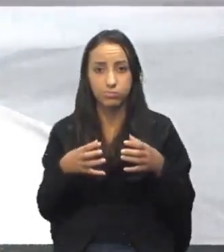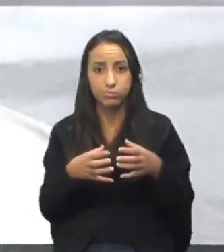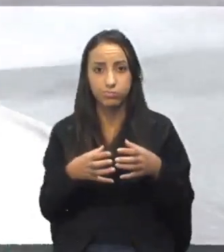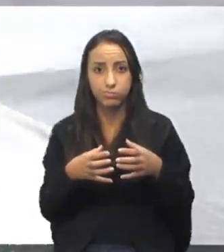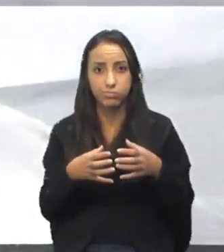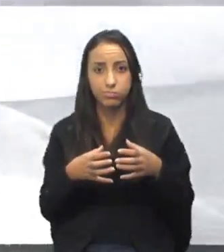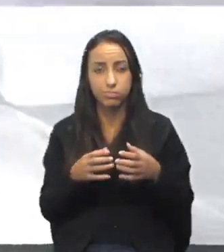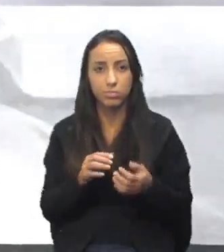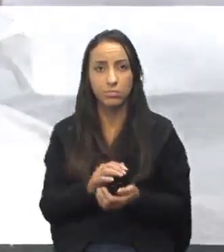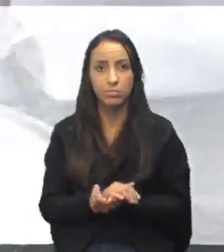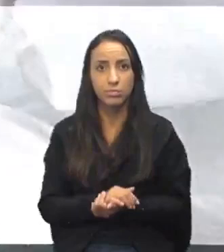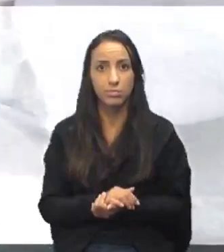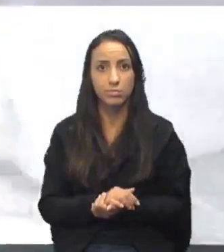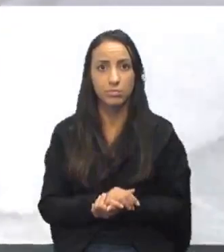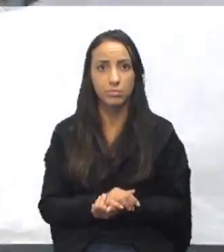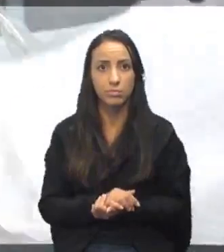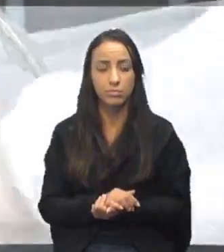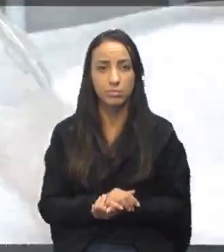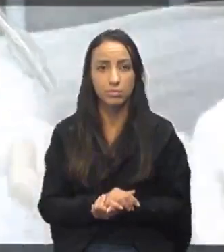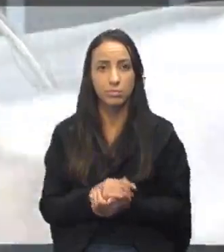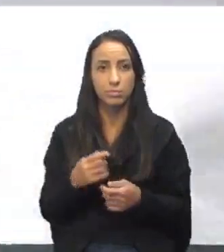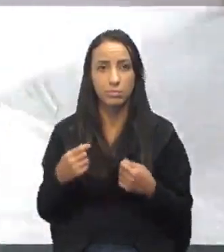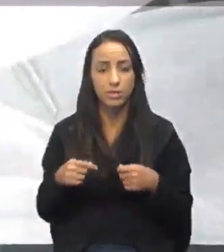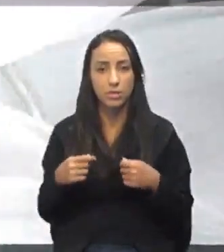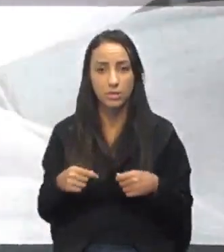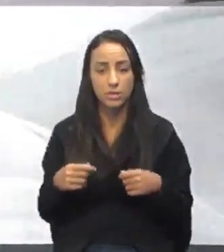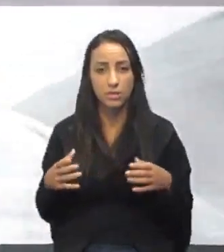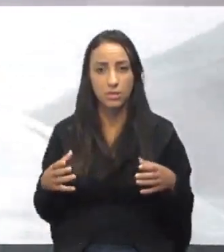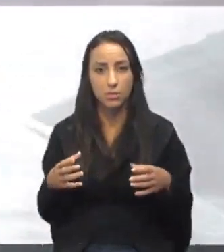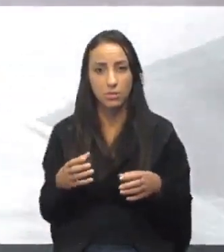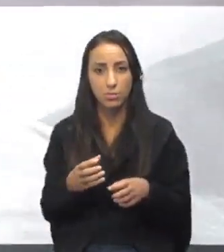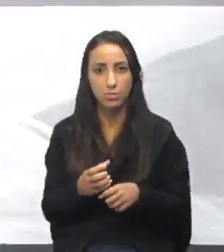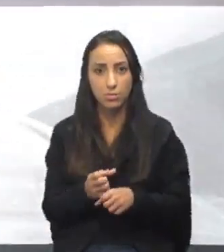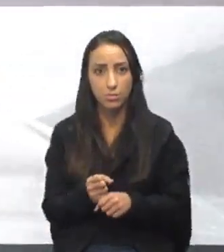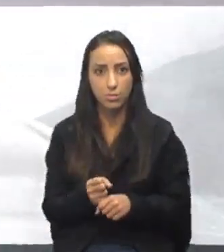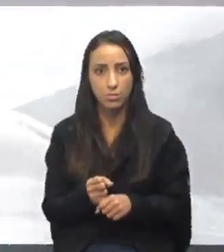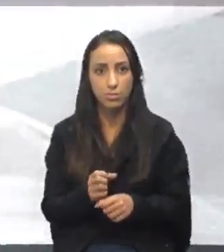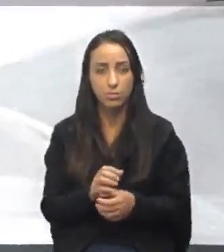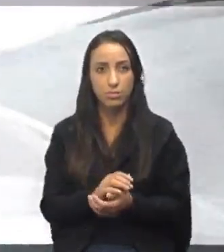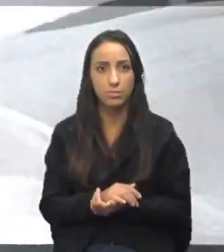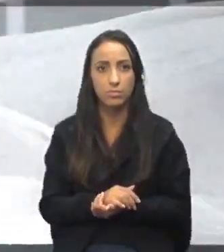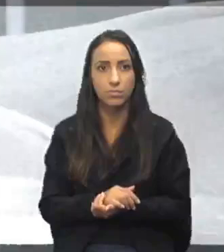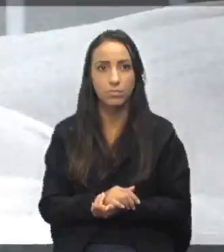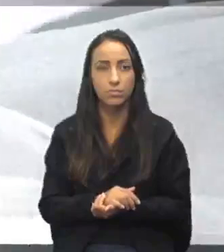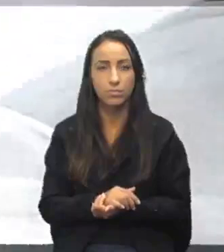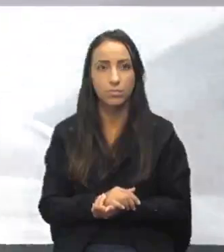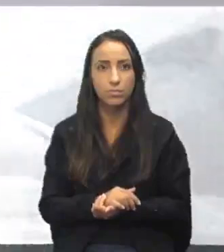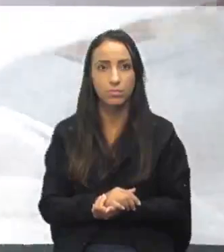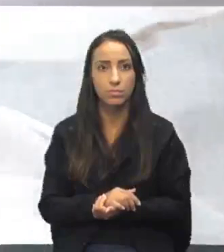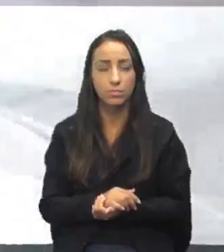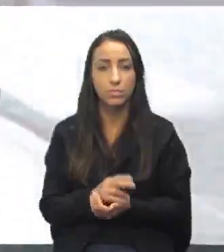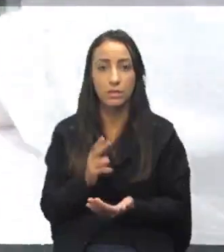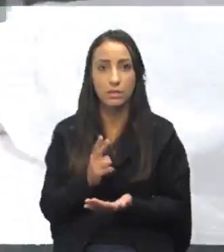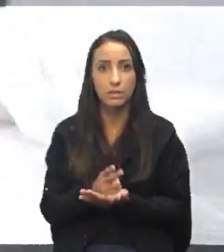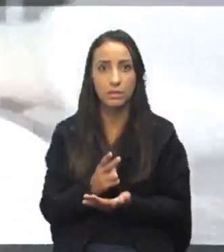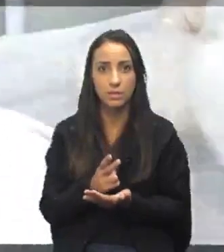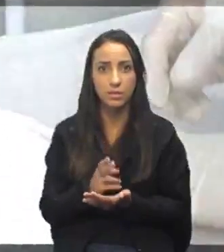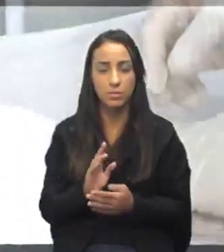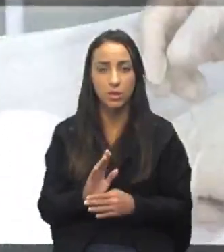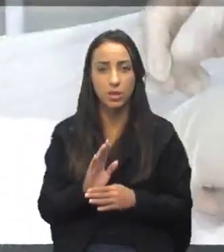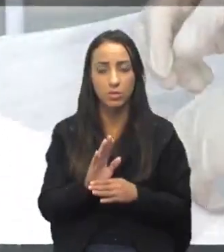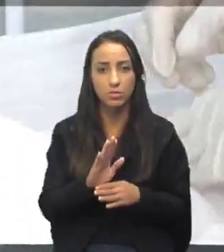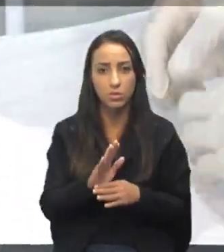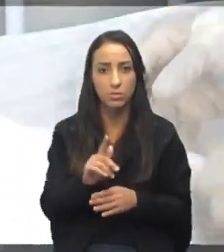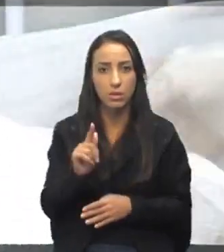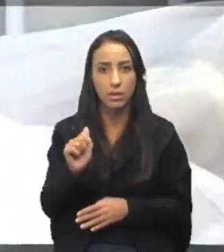na sua extremidade e, portanto, ele precisa ser desinsuflado para retirada. Então, sempre com o auxílio de uma